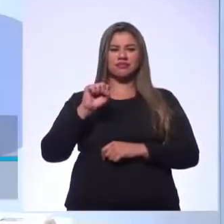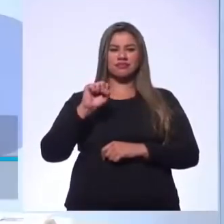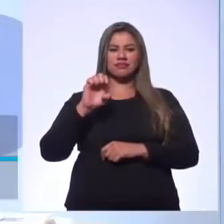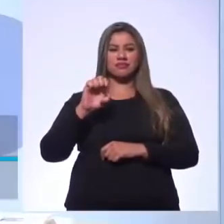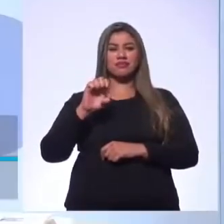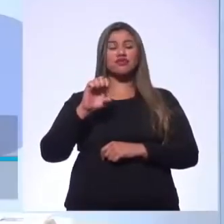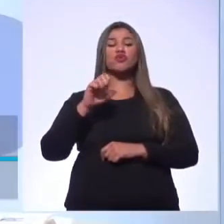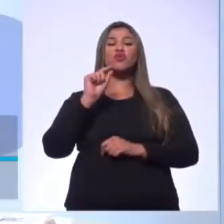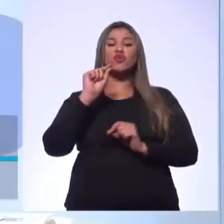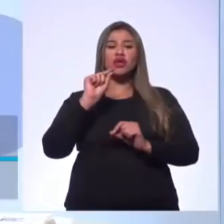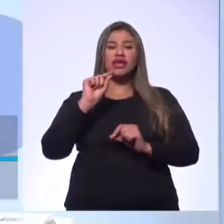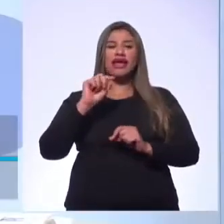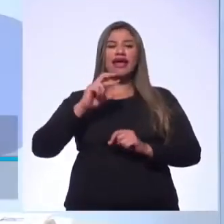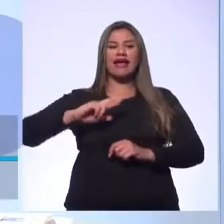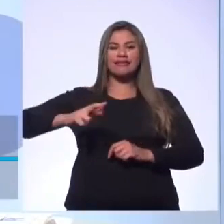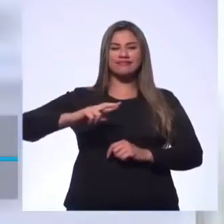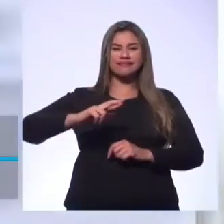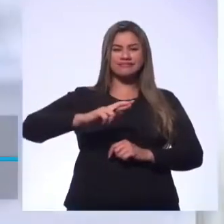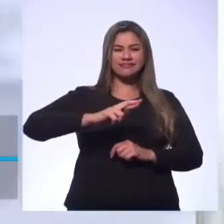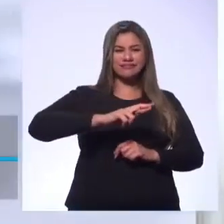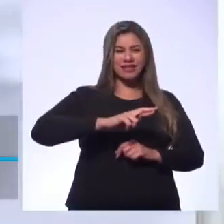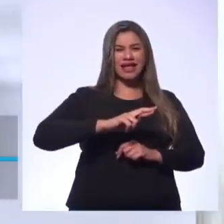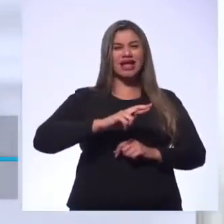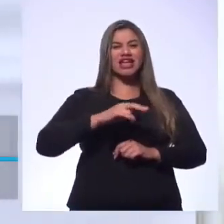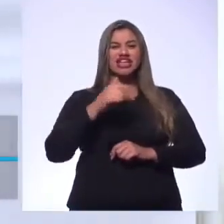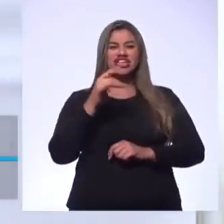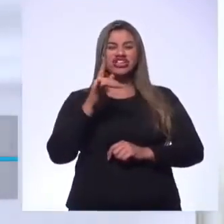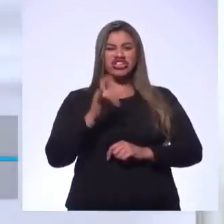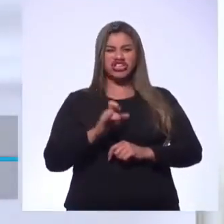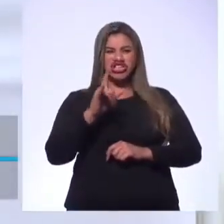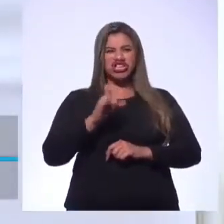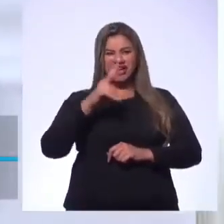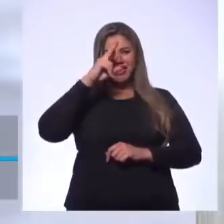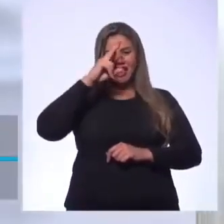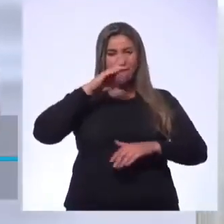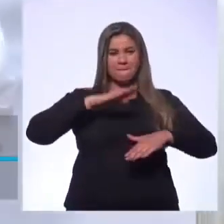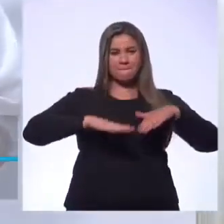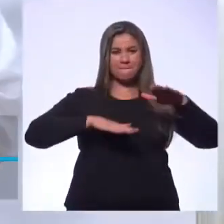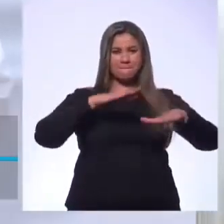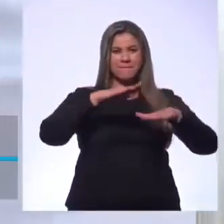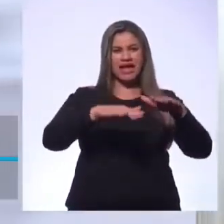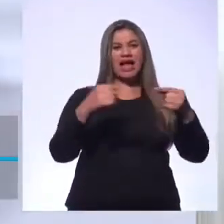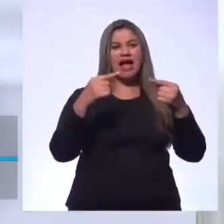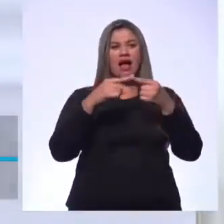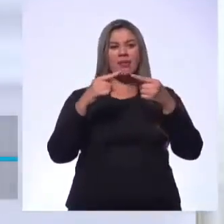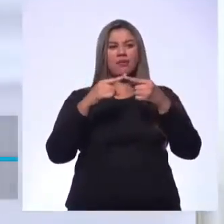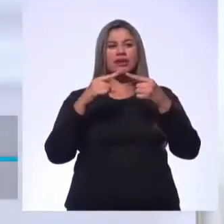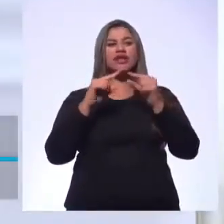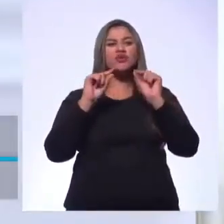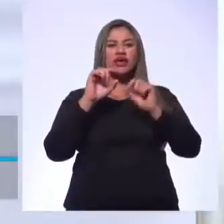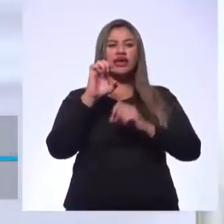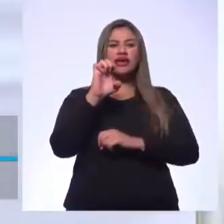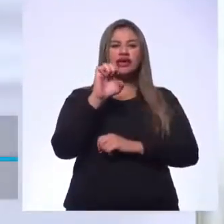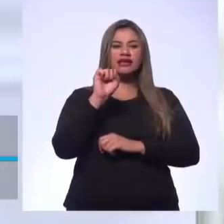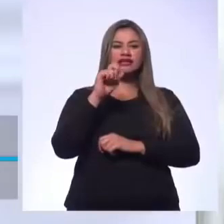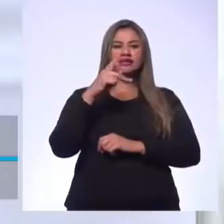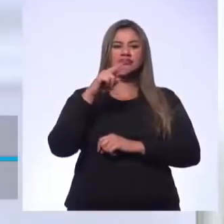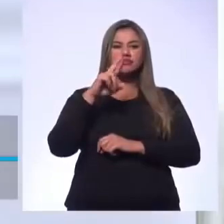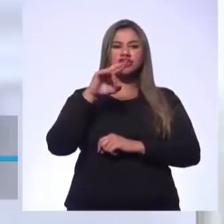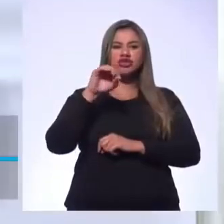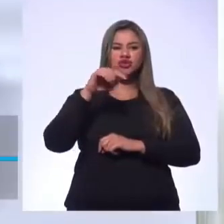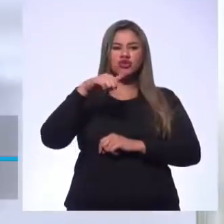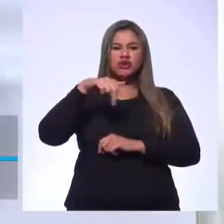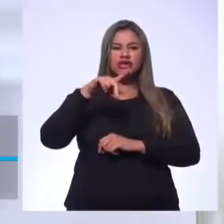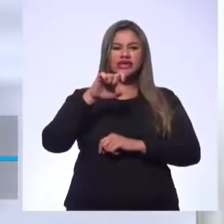exemplo, pela Rafaela. Ok, leptospirose, ela é causada por um espiroqueta, né? uma espécie de bactéria